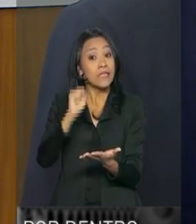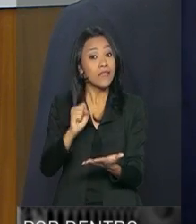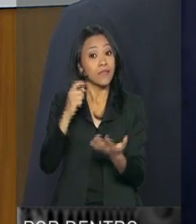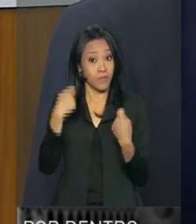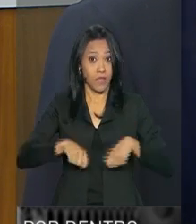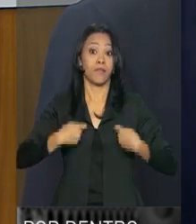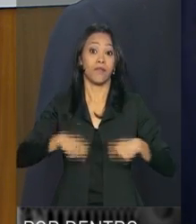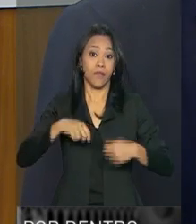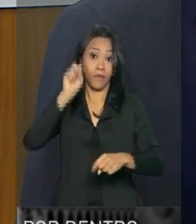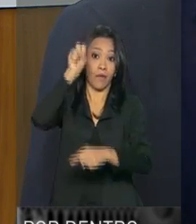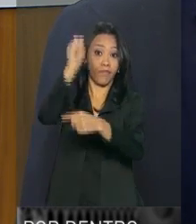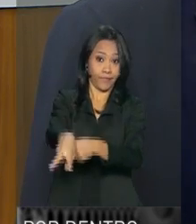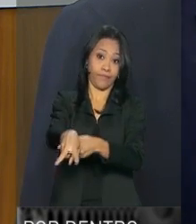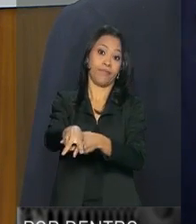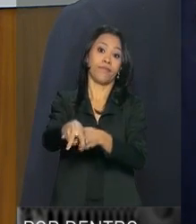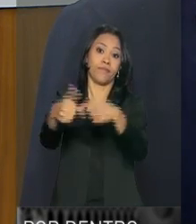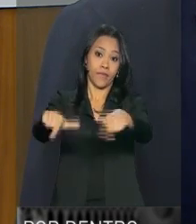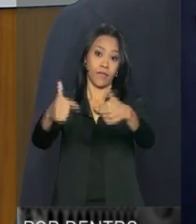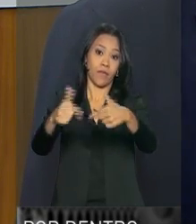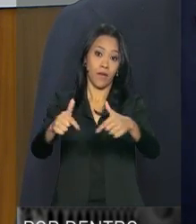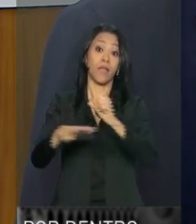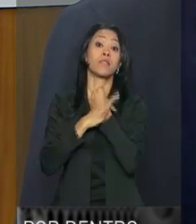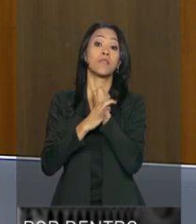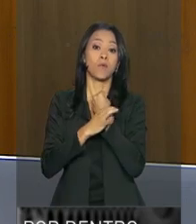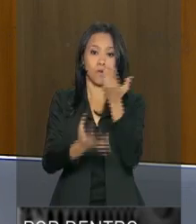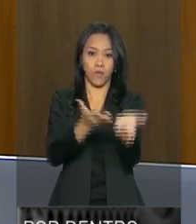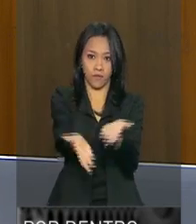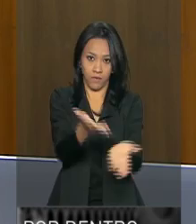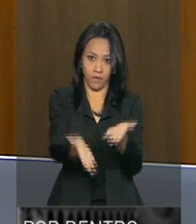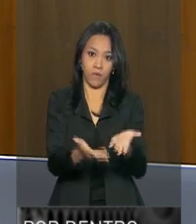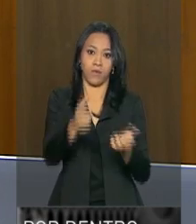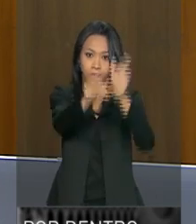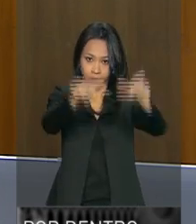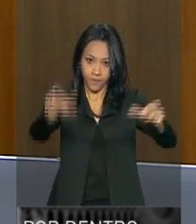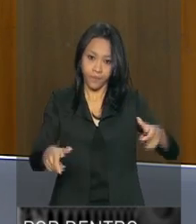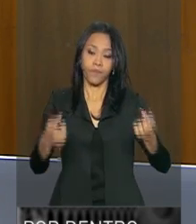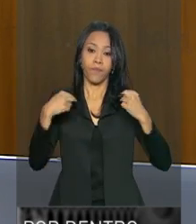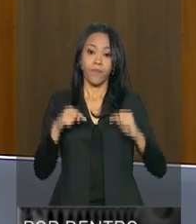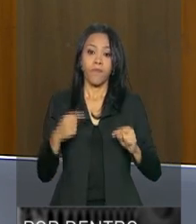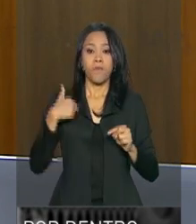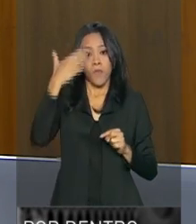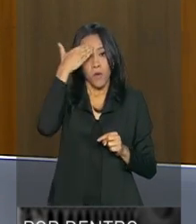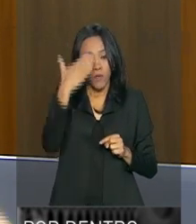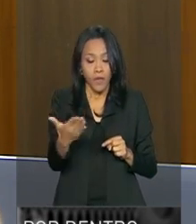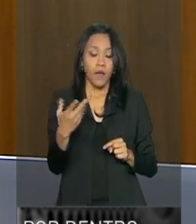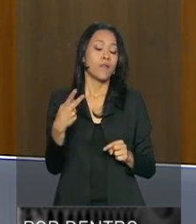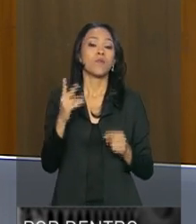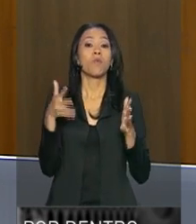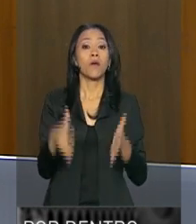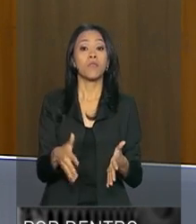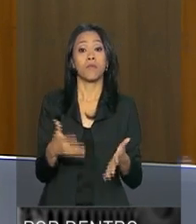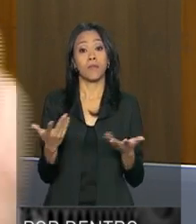pra garantir a prestação dos serviços públicos obrigada laís florêncio pela sua participação em